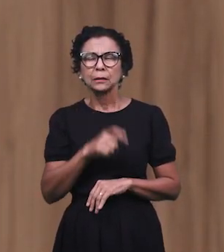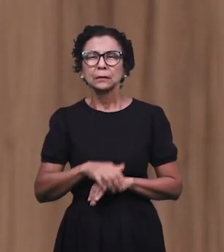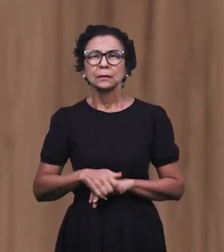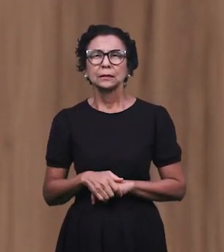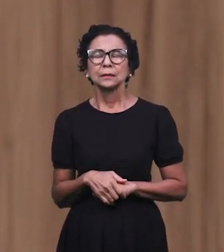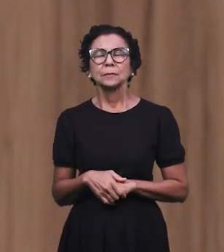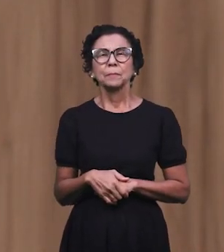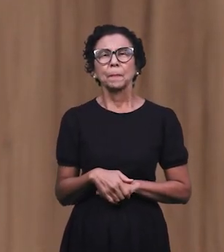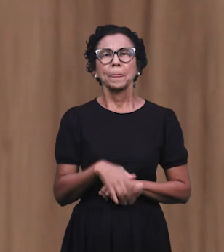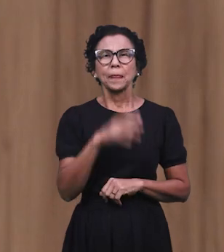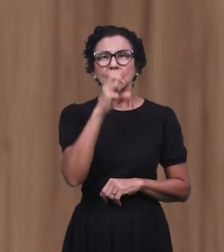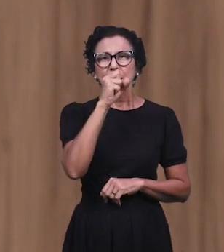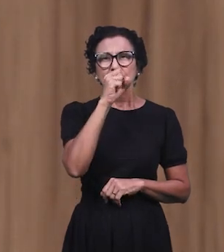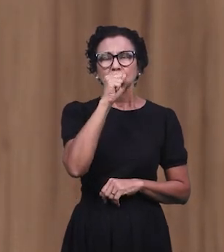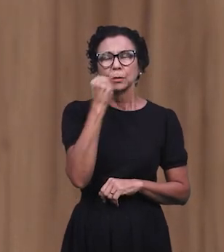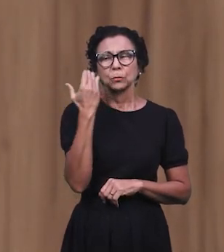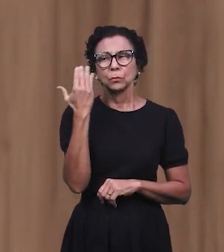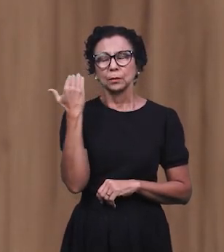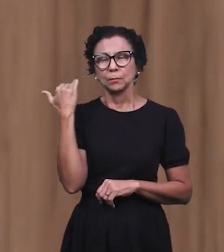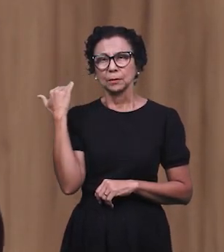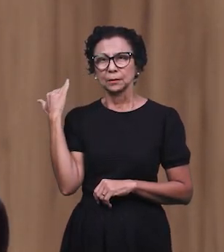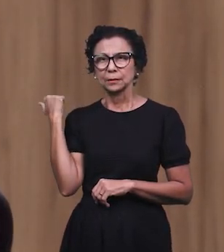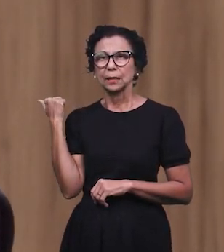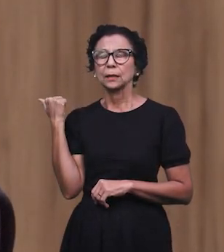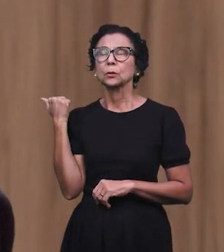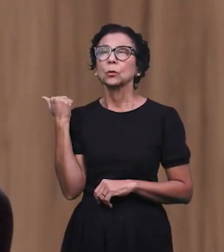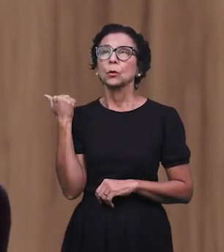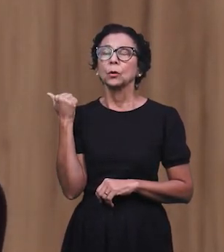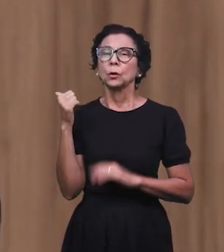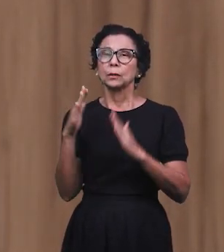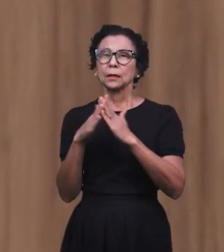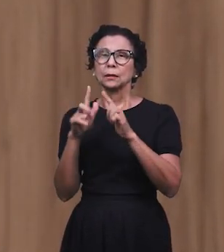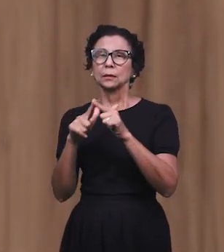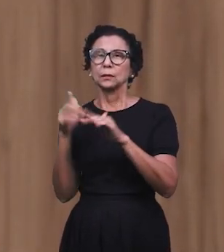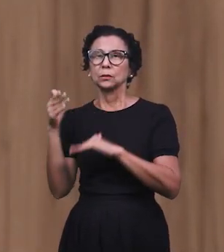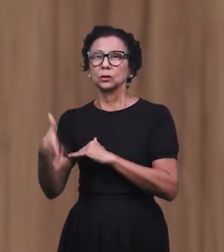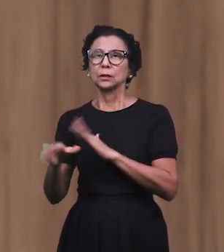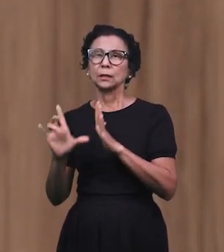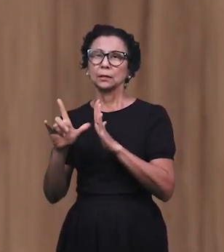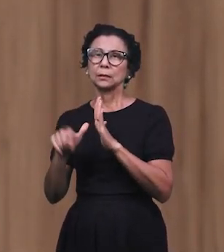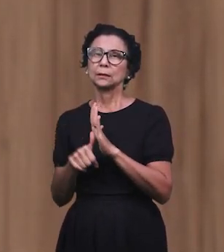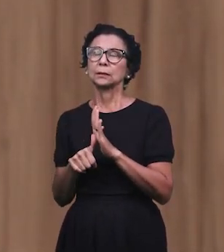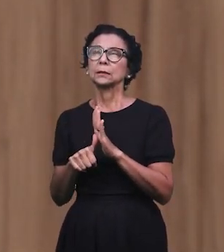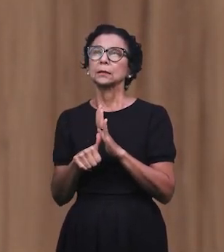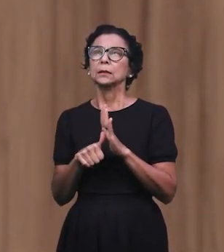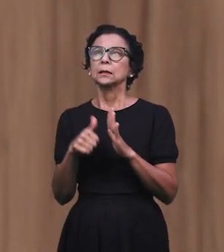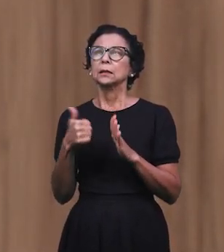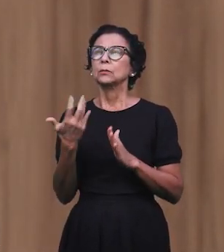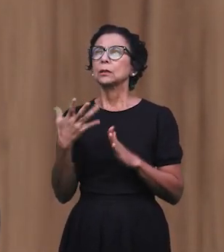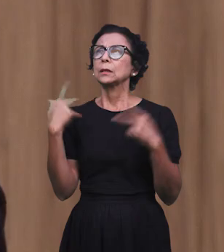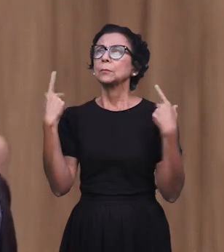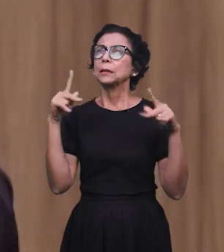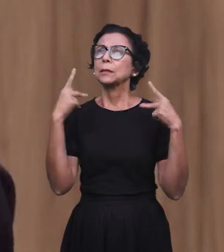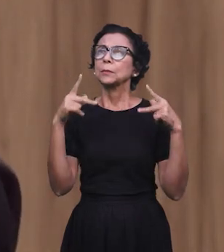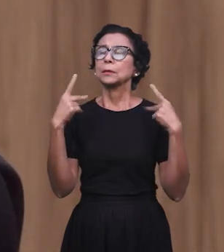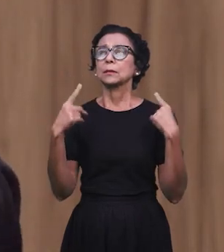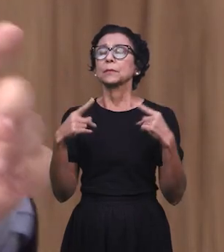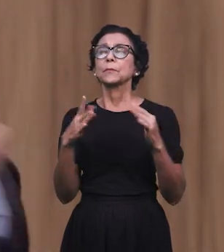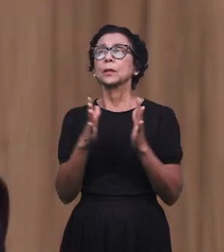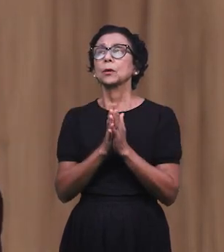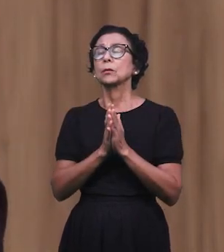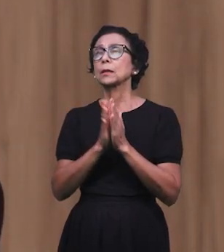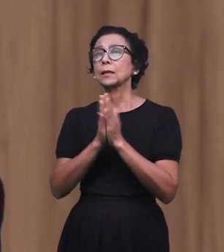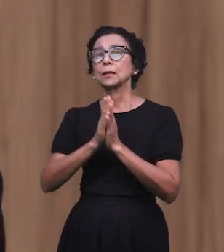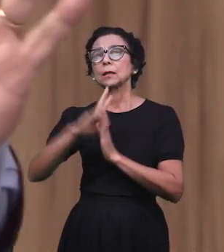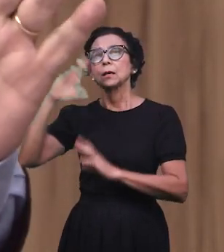queria pregar um dia desse, sábado agora passado, retrasado, eu queria pregar uma determinada mensagem. Orei ao